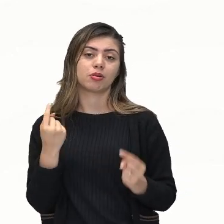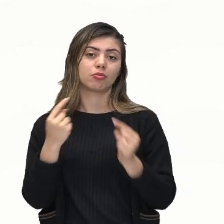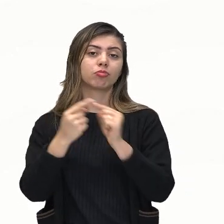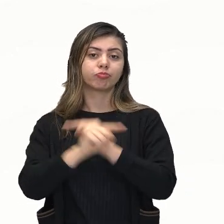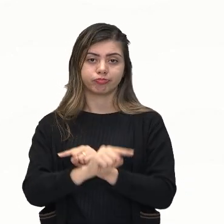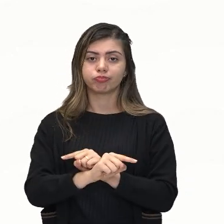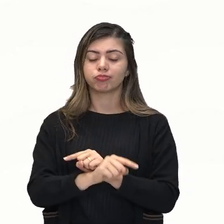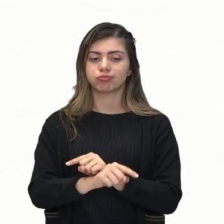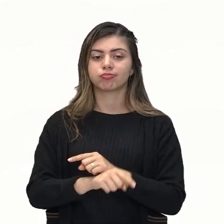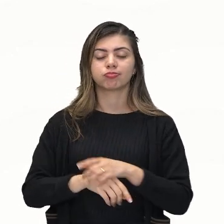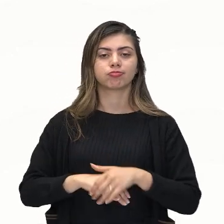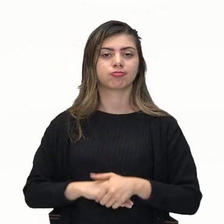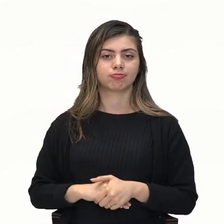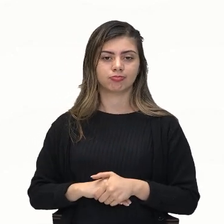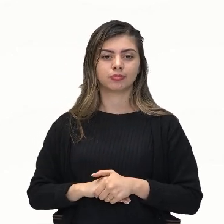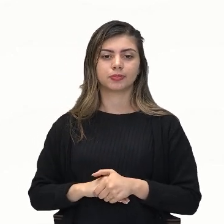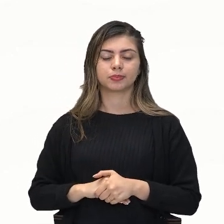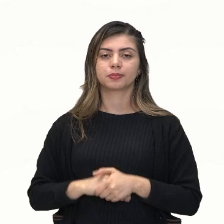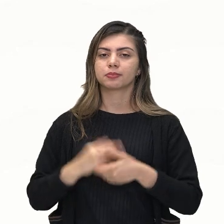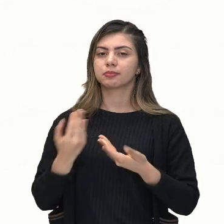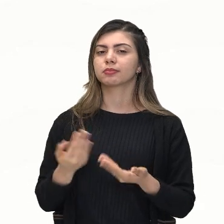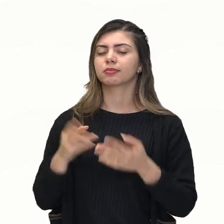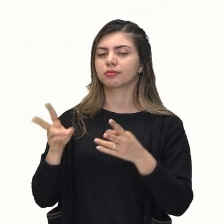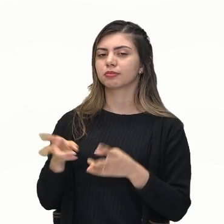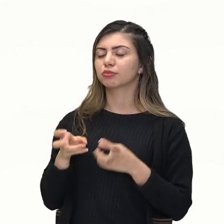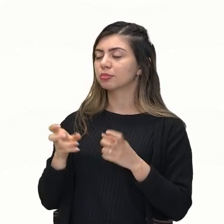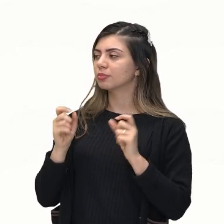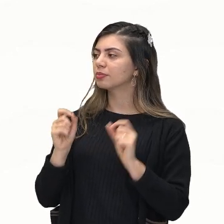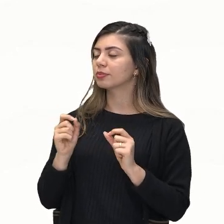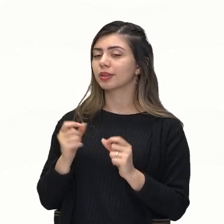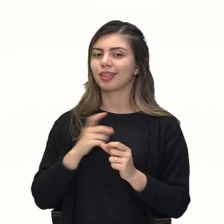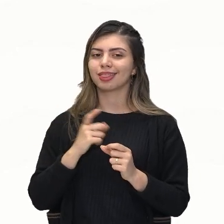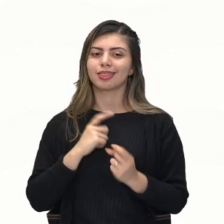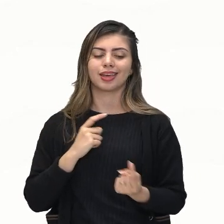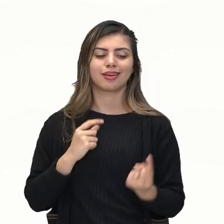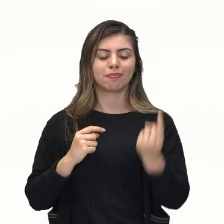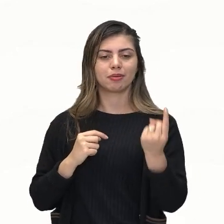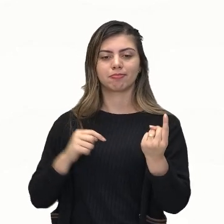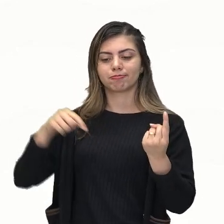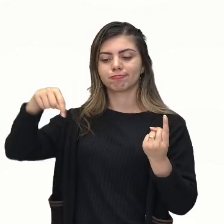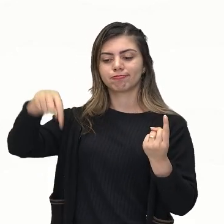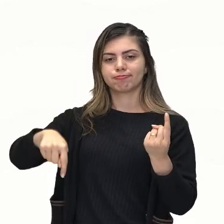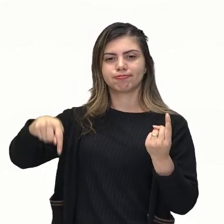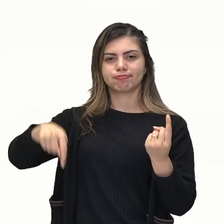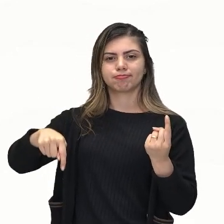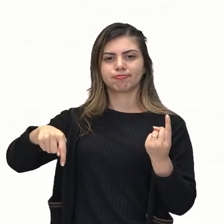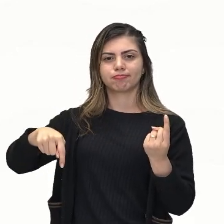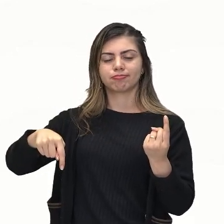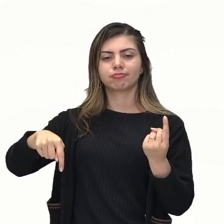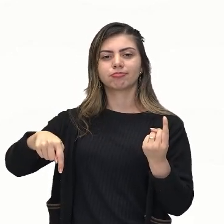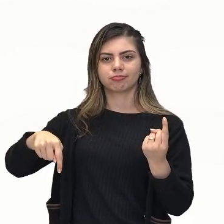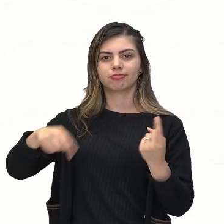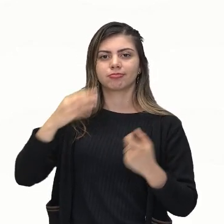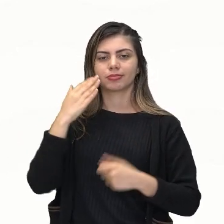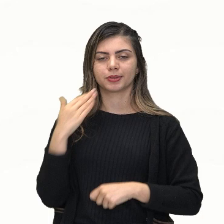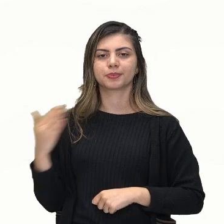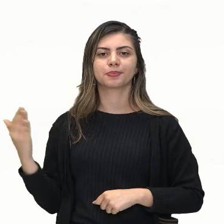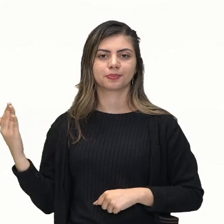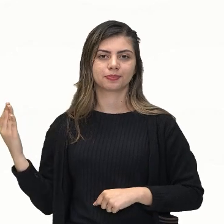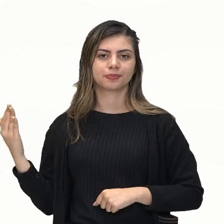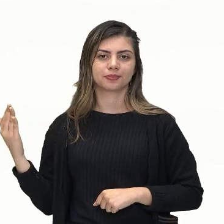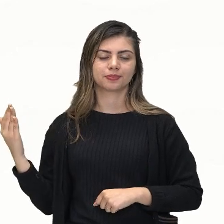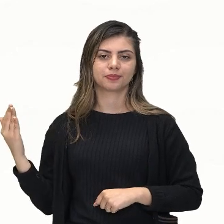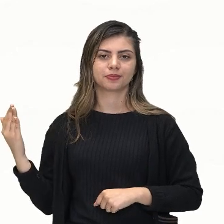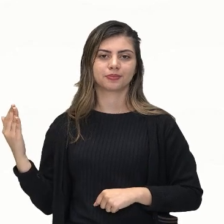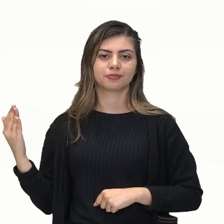inversamente proporcionais. Observe que uma está para cima e a outra está para baixo,